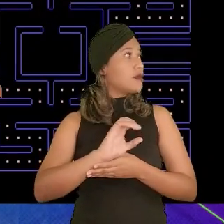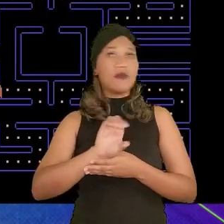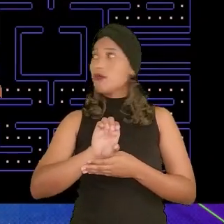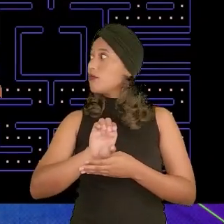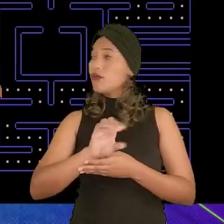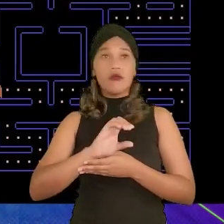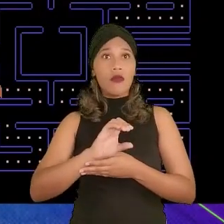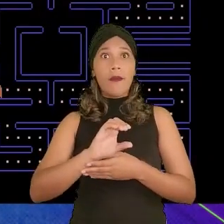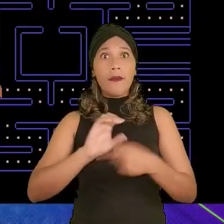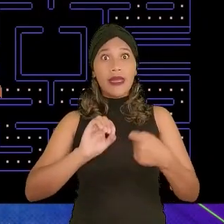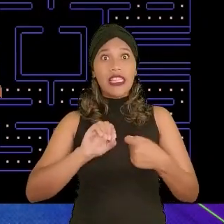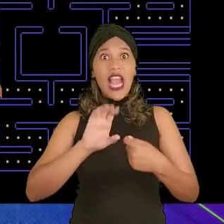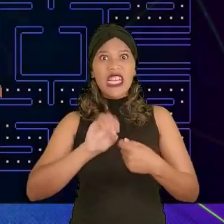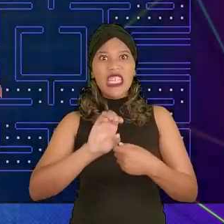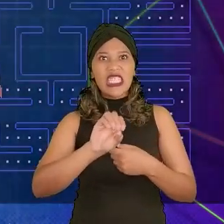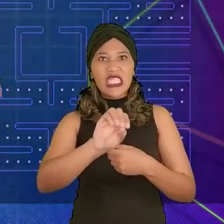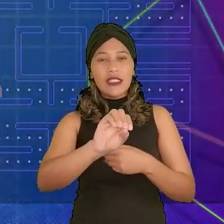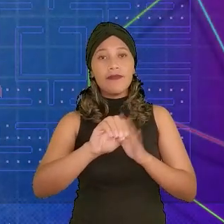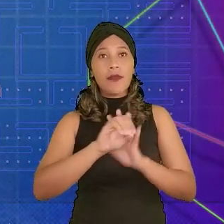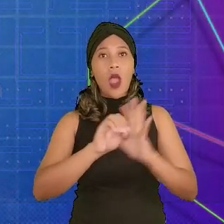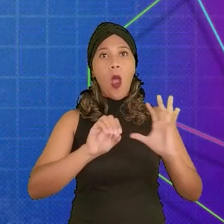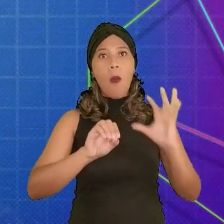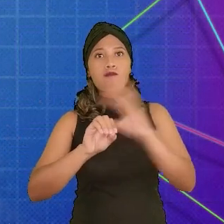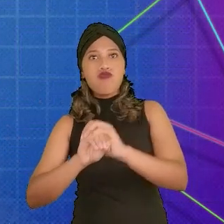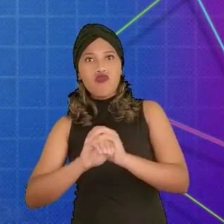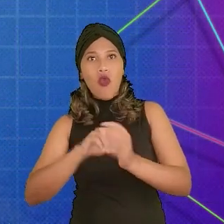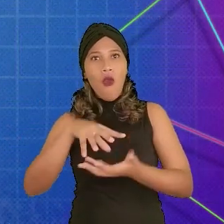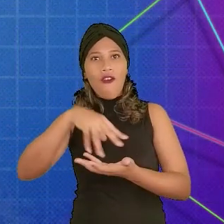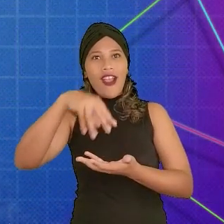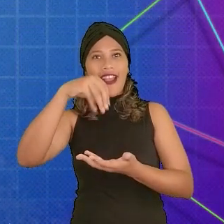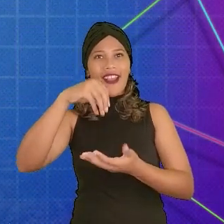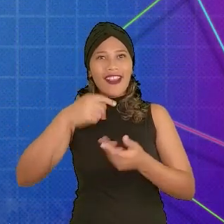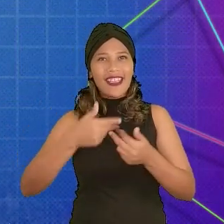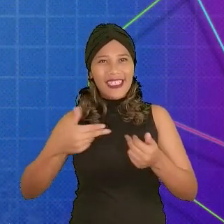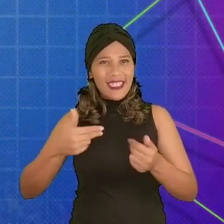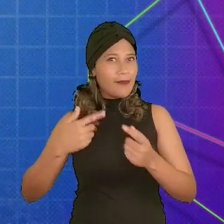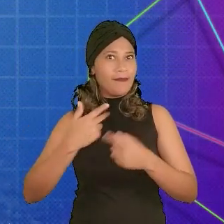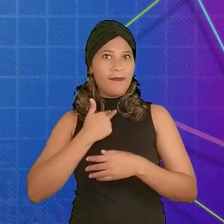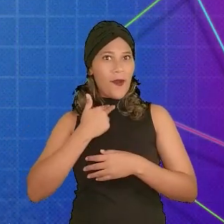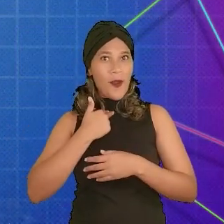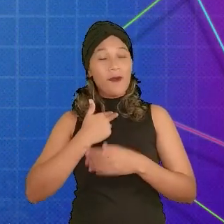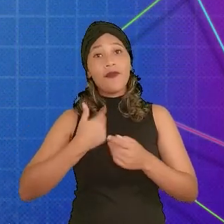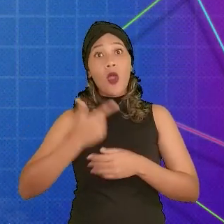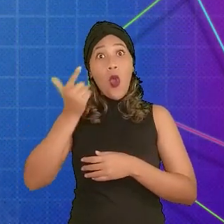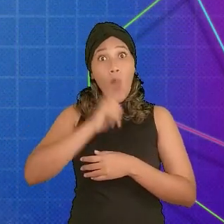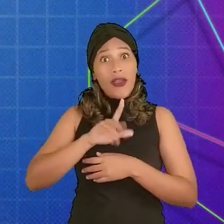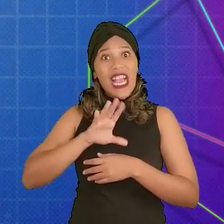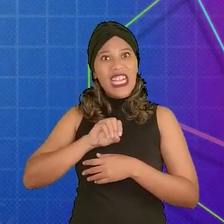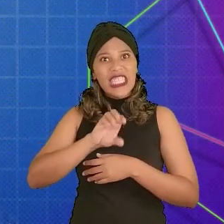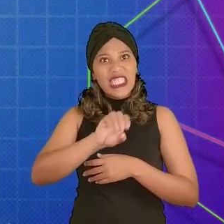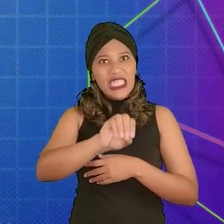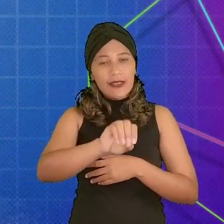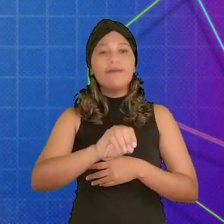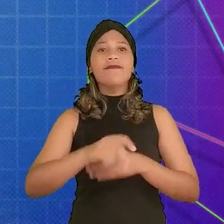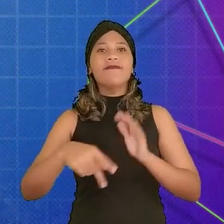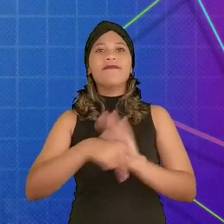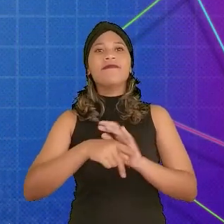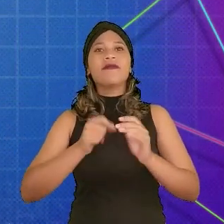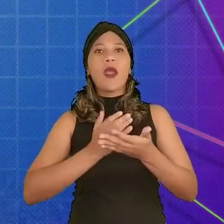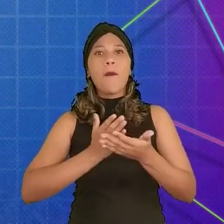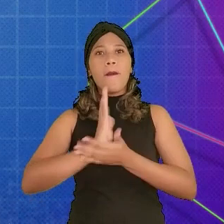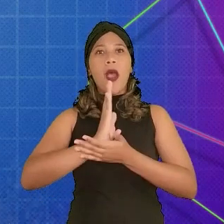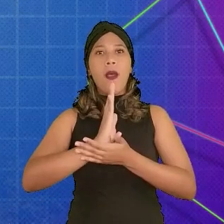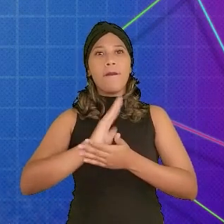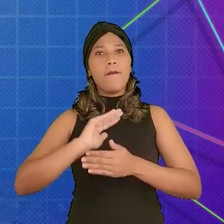tem que comer todas as pastilhas sem ser capturado pelos fantasmas. Se você conseguir comer todas as pastilhas, você